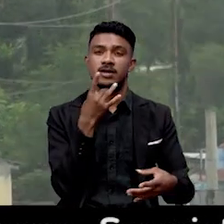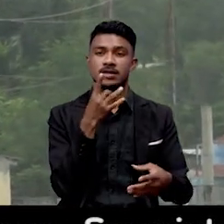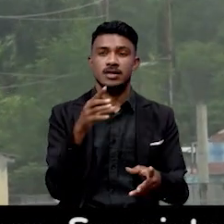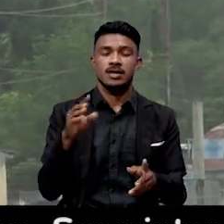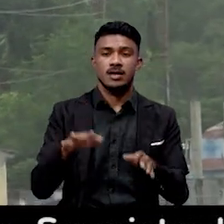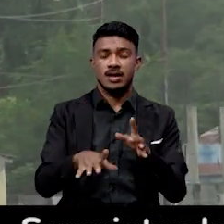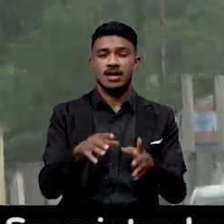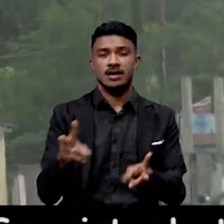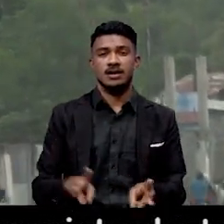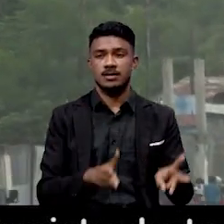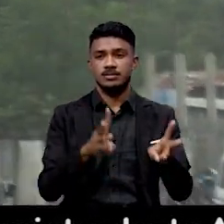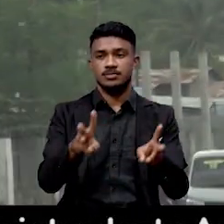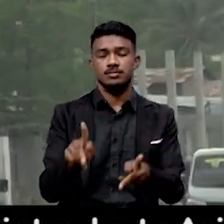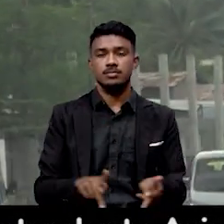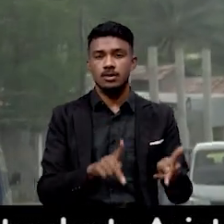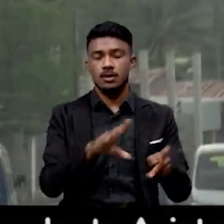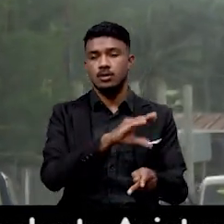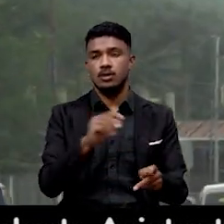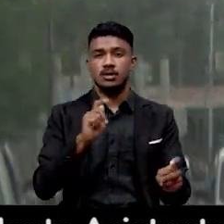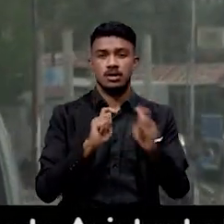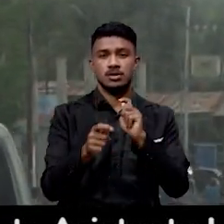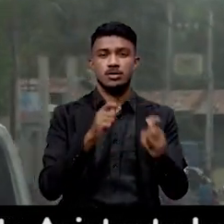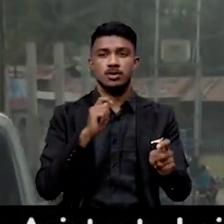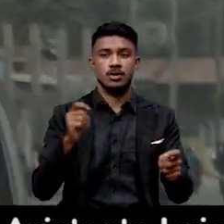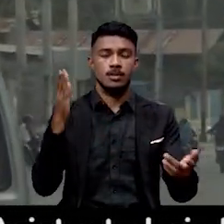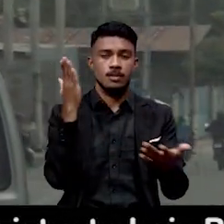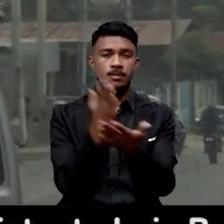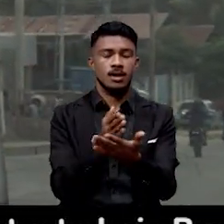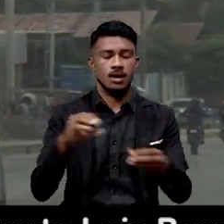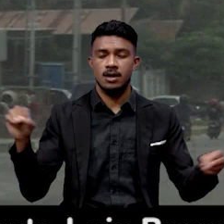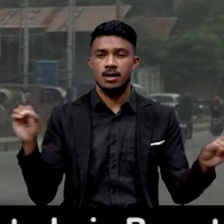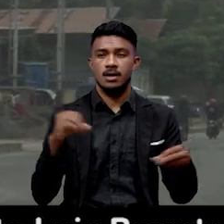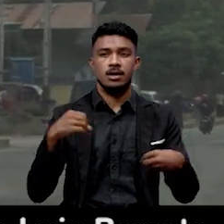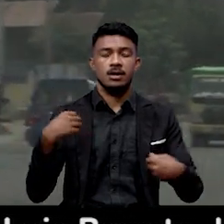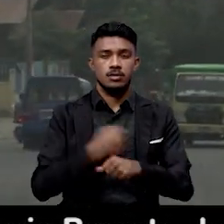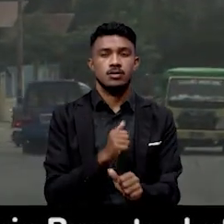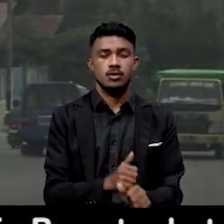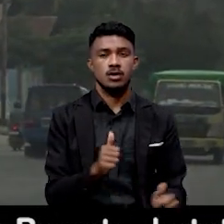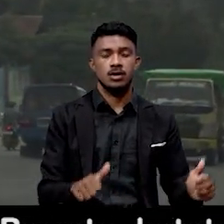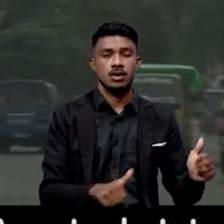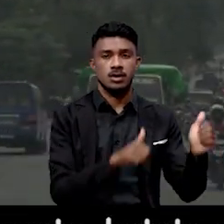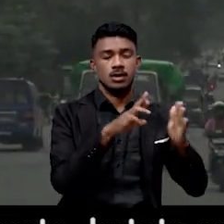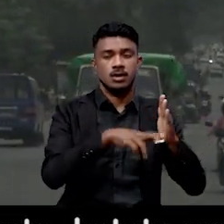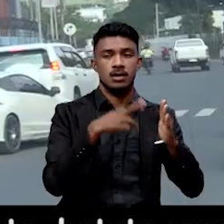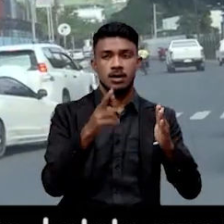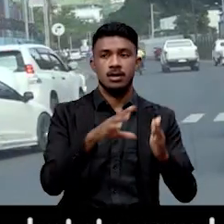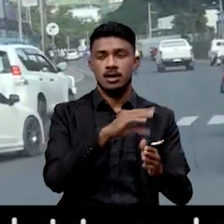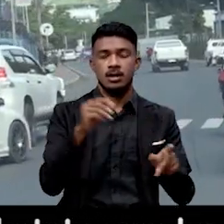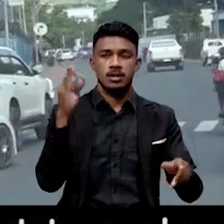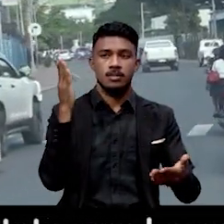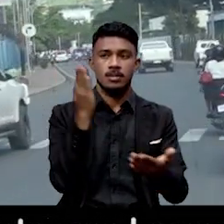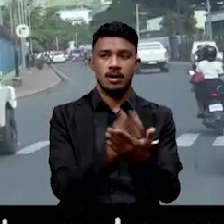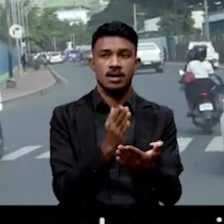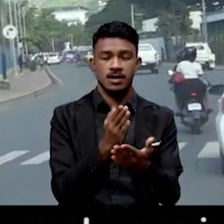Rungurangga Kasabraut, transporte publiku sira para latuir regra transitu hanesan para iha trotoar leteng no